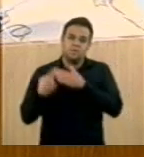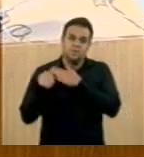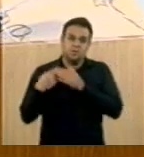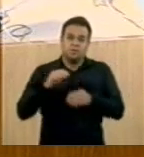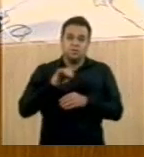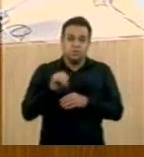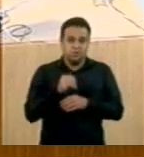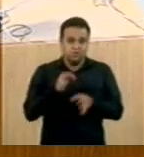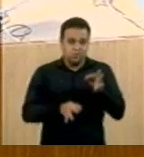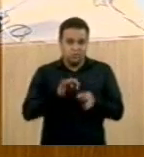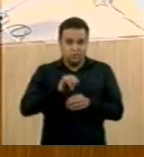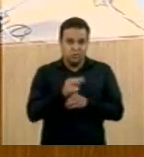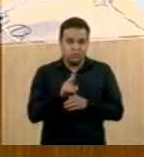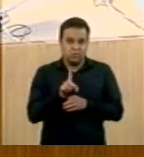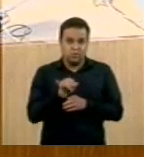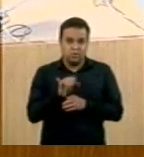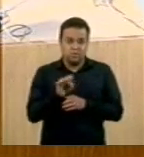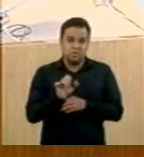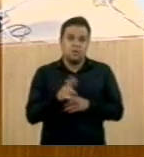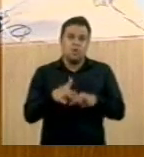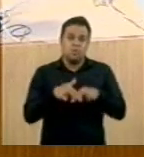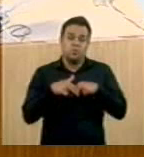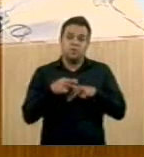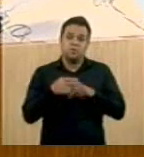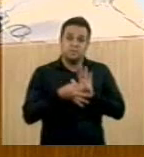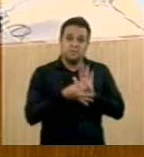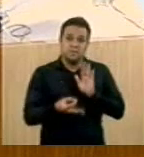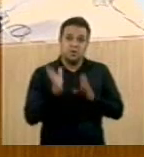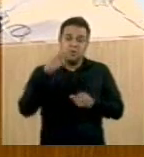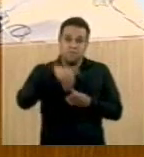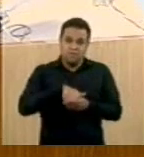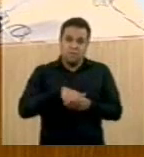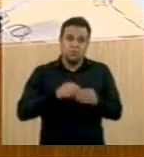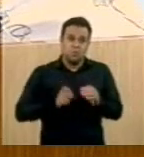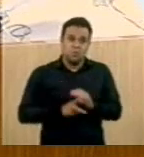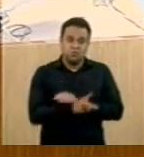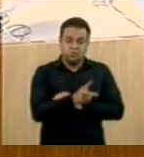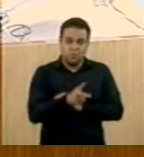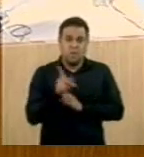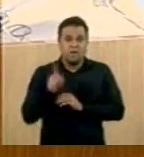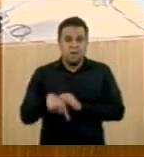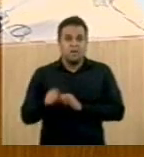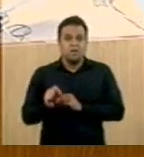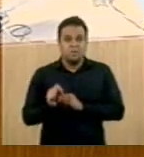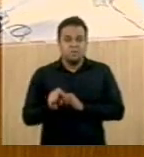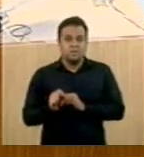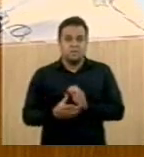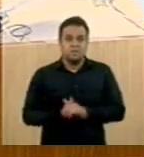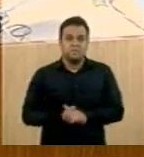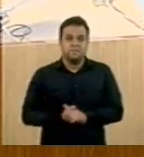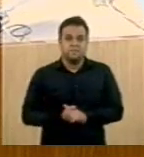E é por isso que, feita essa citação, o voto que segue é, como